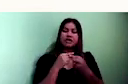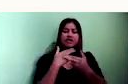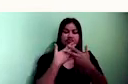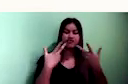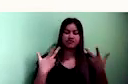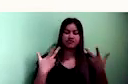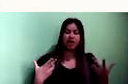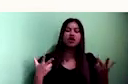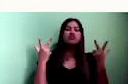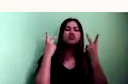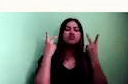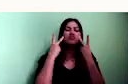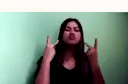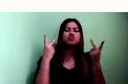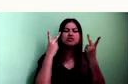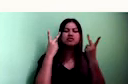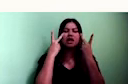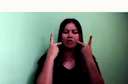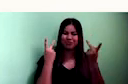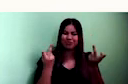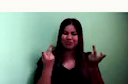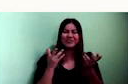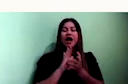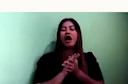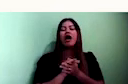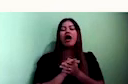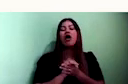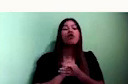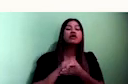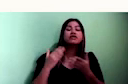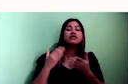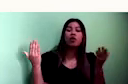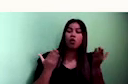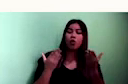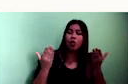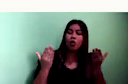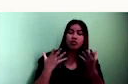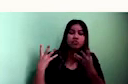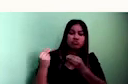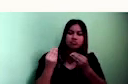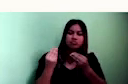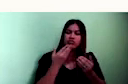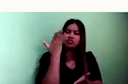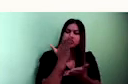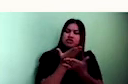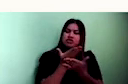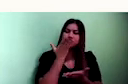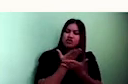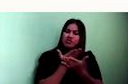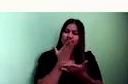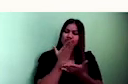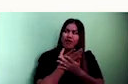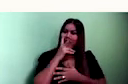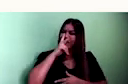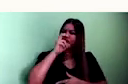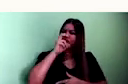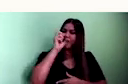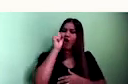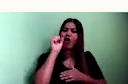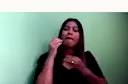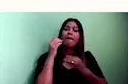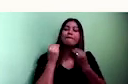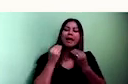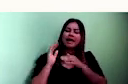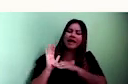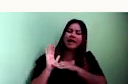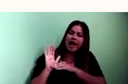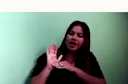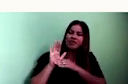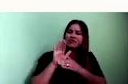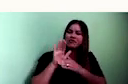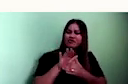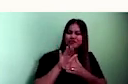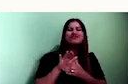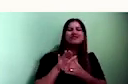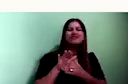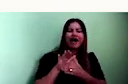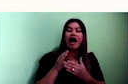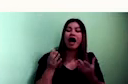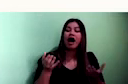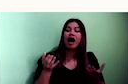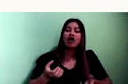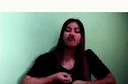Então, cada vez mais a gente tem profissional especializado disponível para fornecer essas informações,